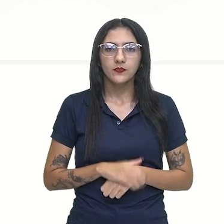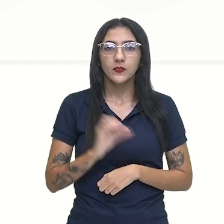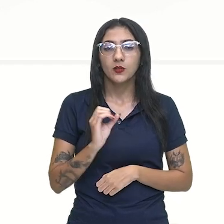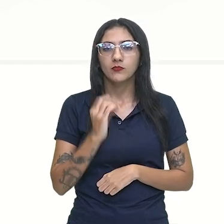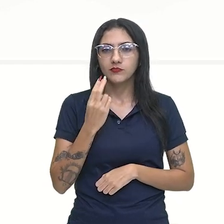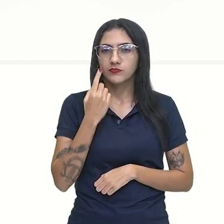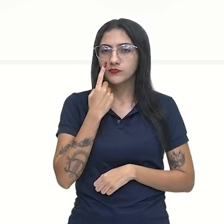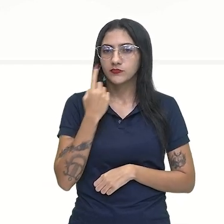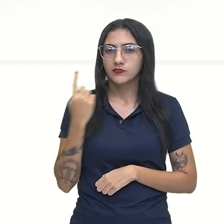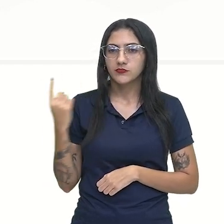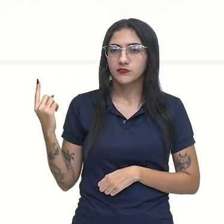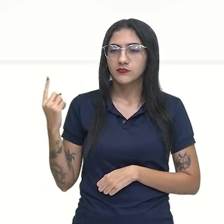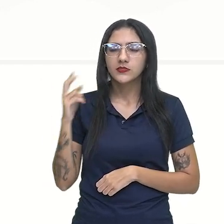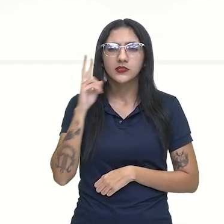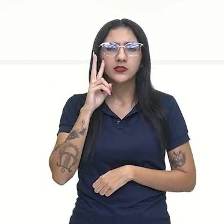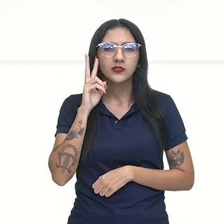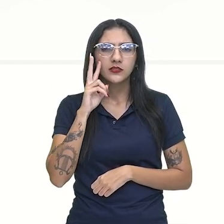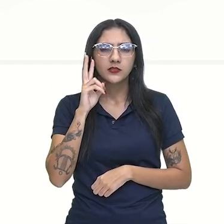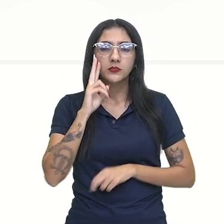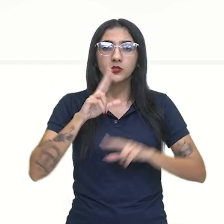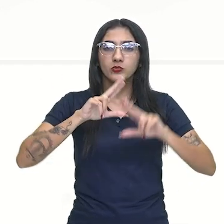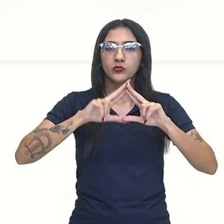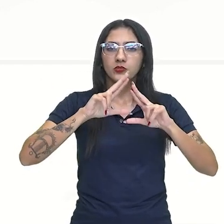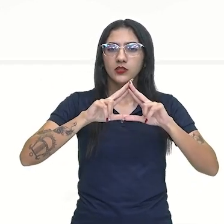menos 4AC,